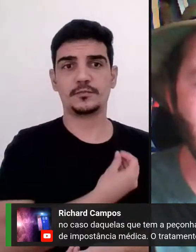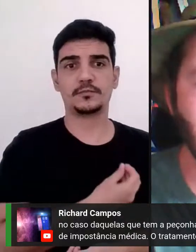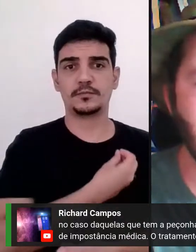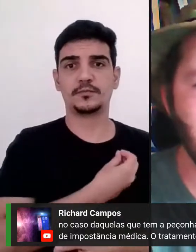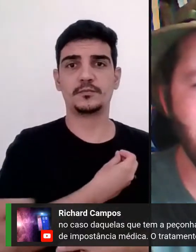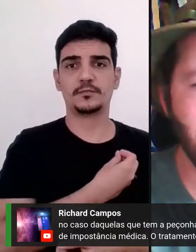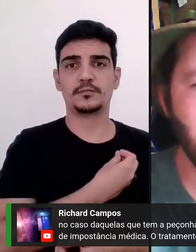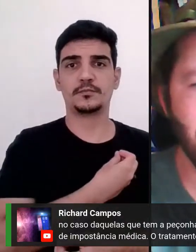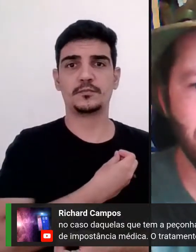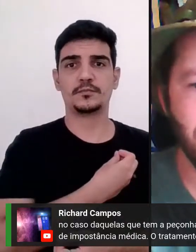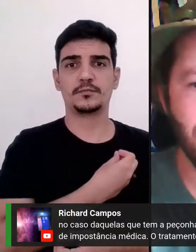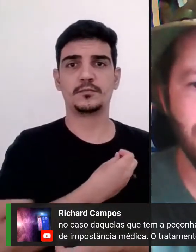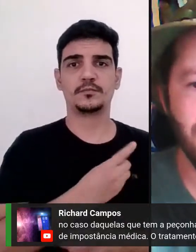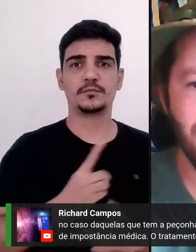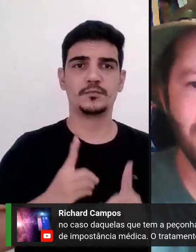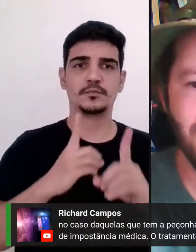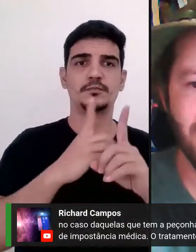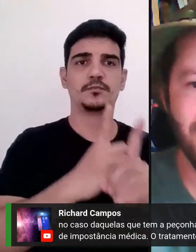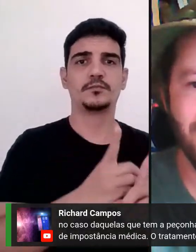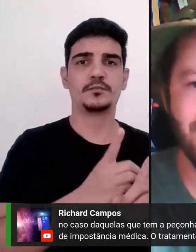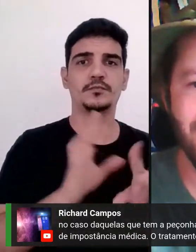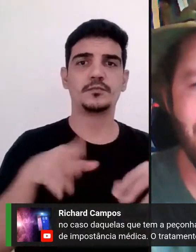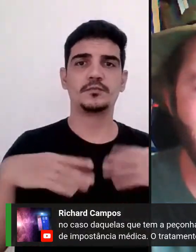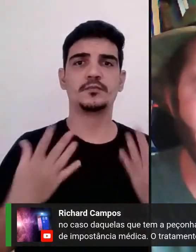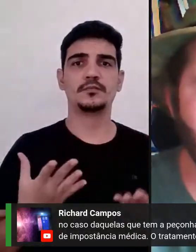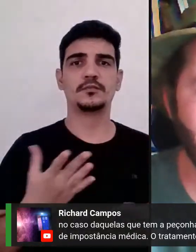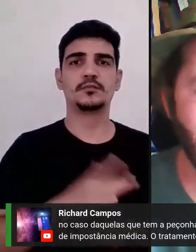Tem muita gente assistindo?